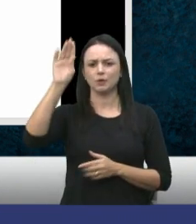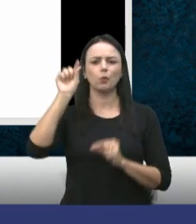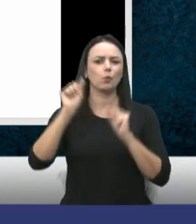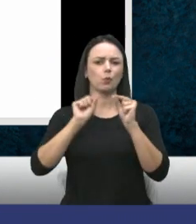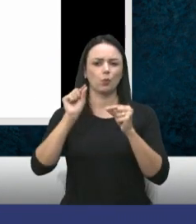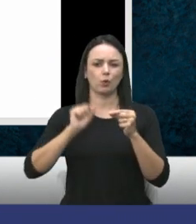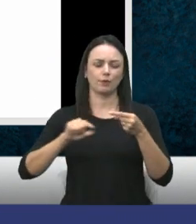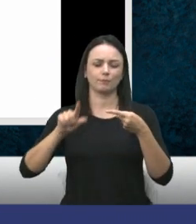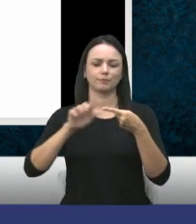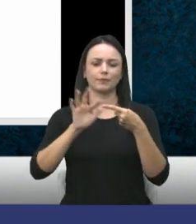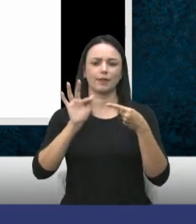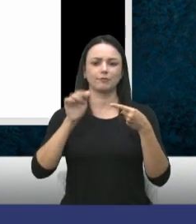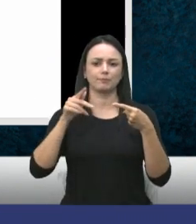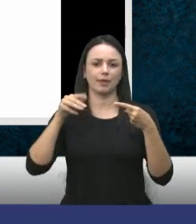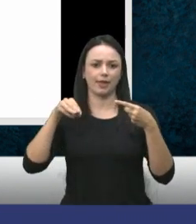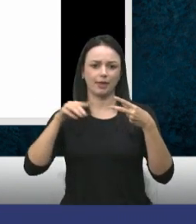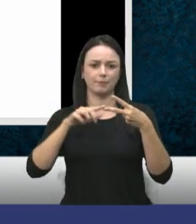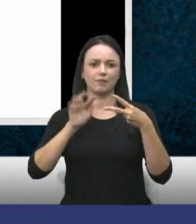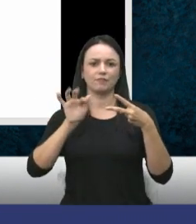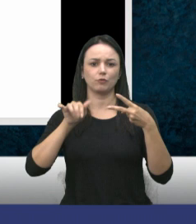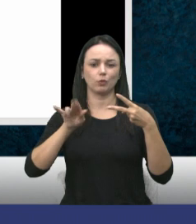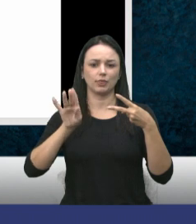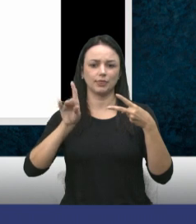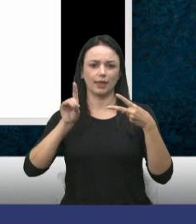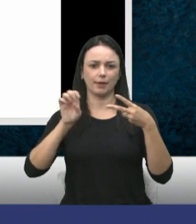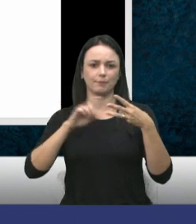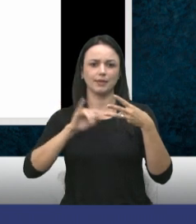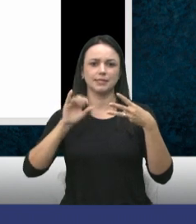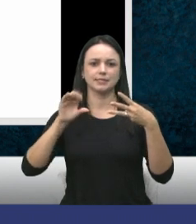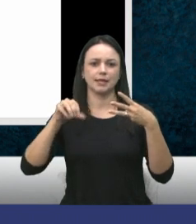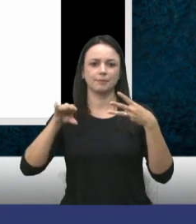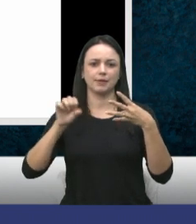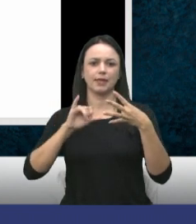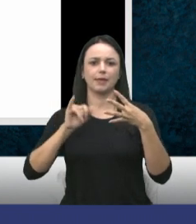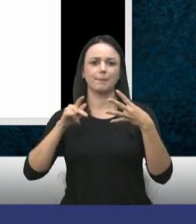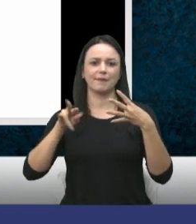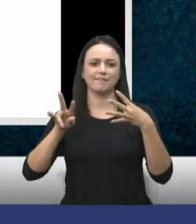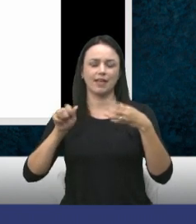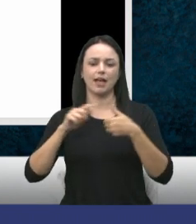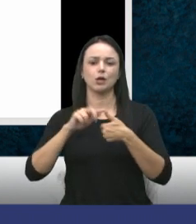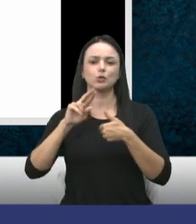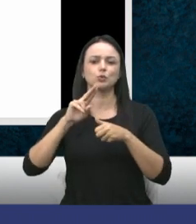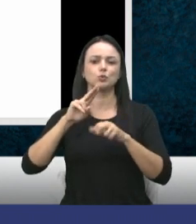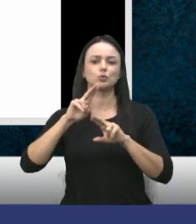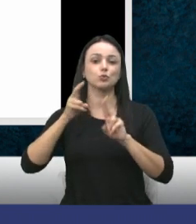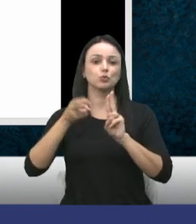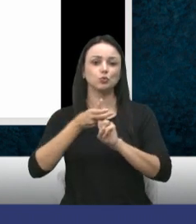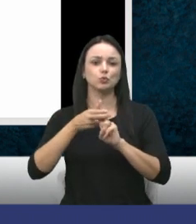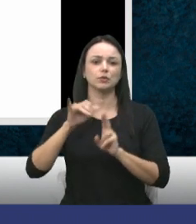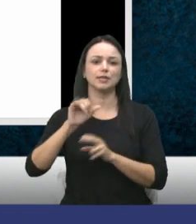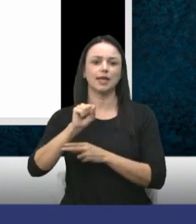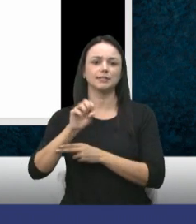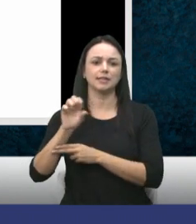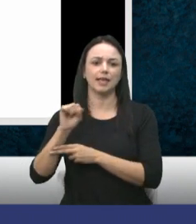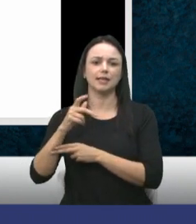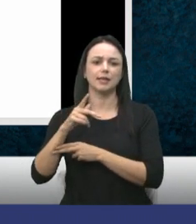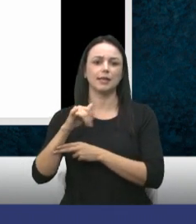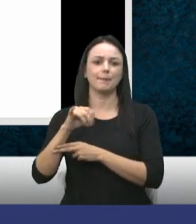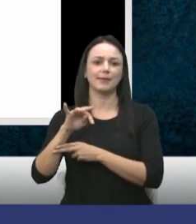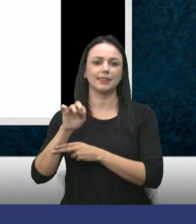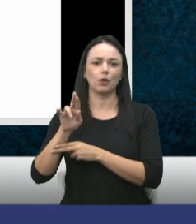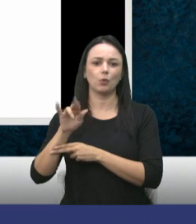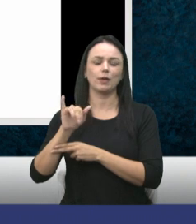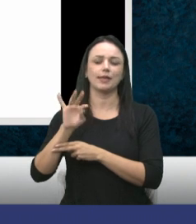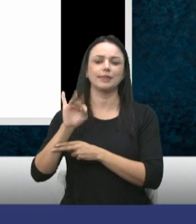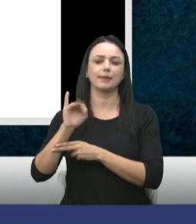são FPM, Fundeb, ICMS, IPVA, SUS, ISS, IPTU, ITBI